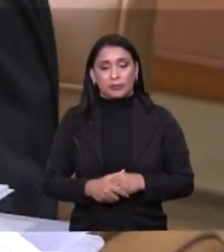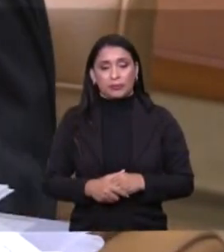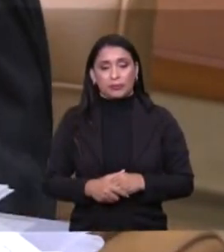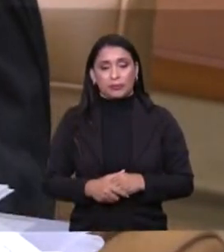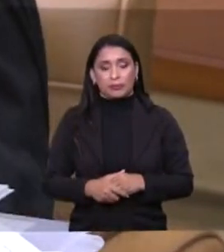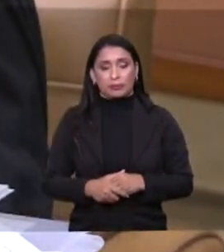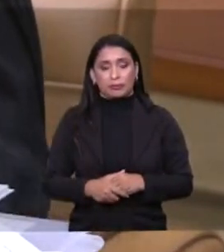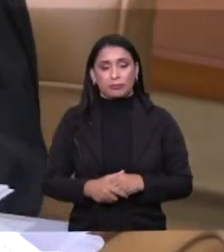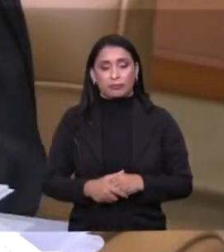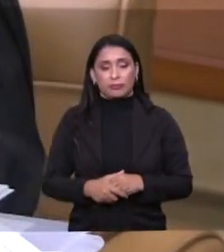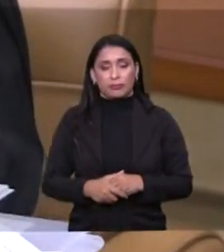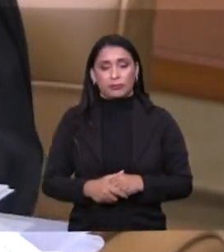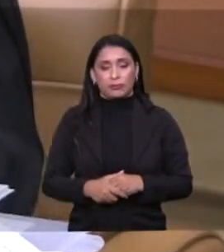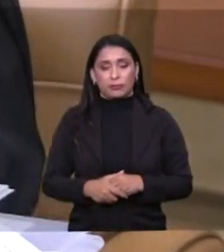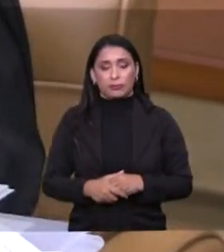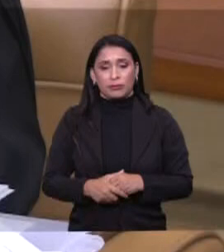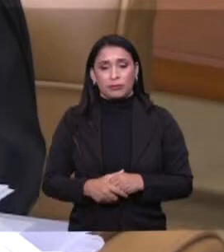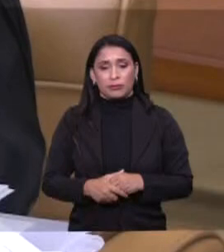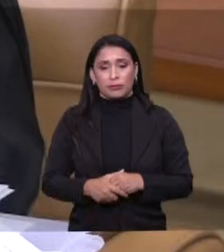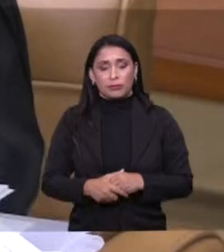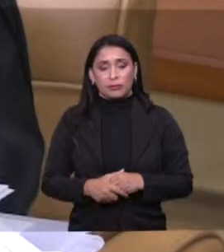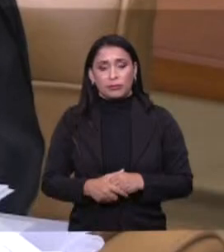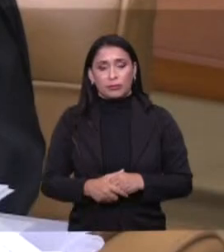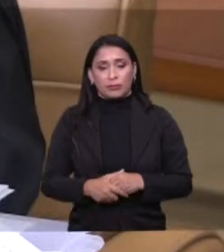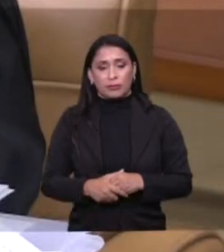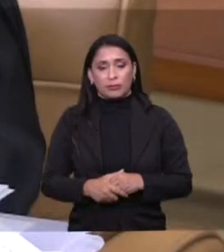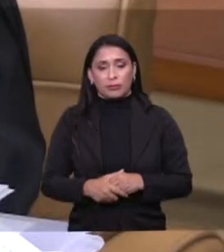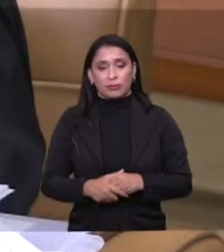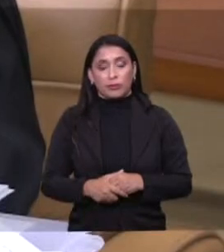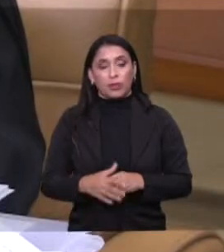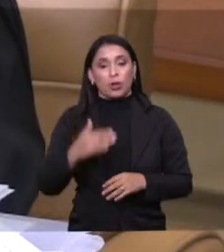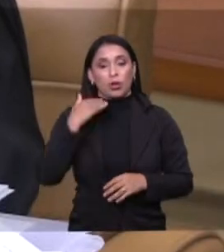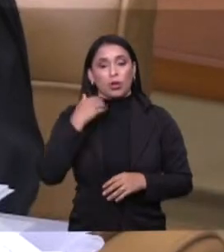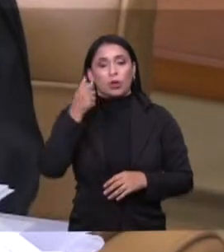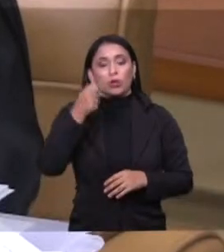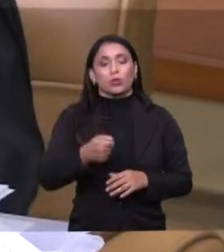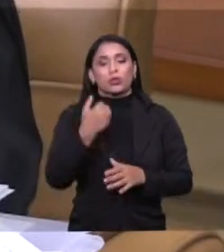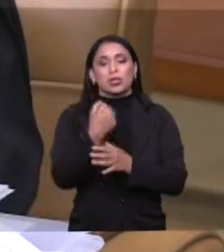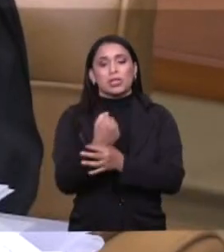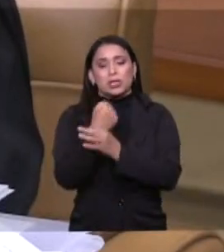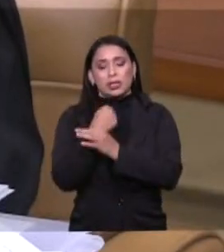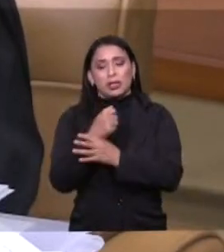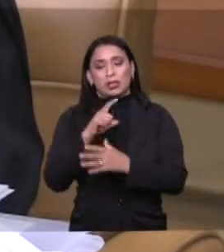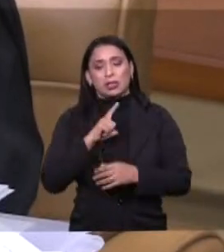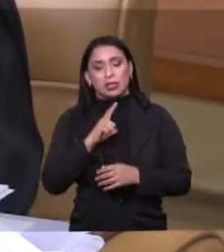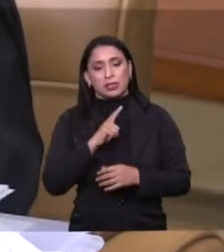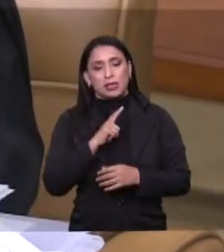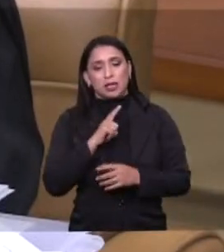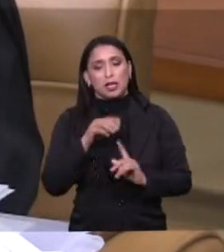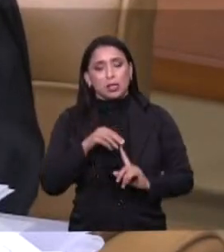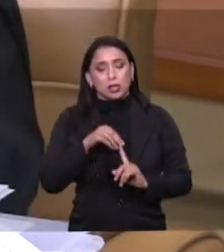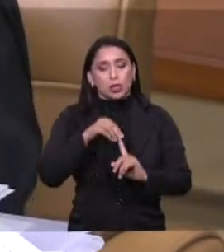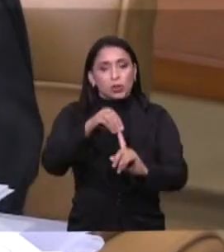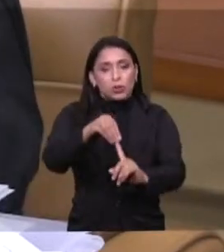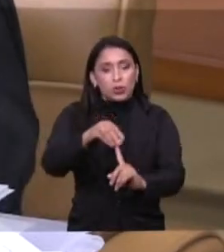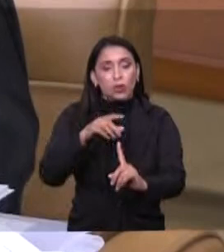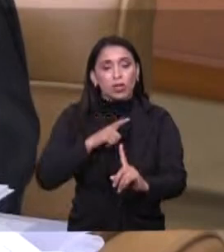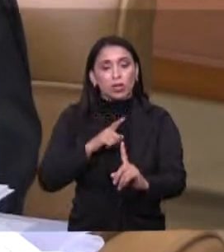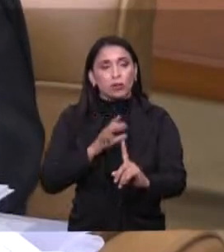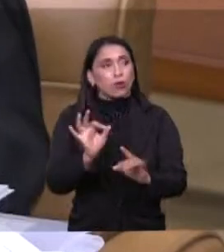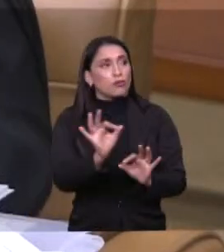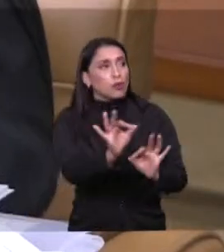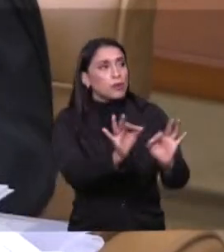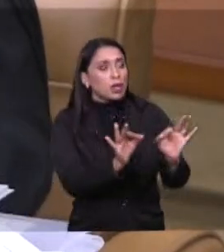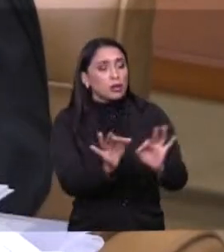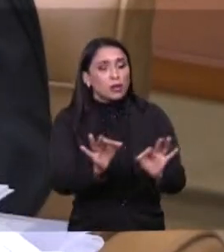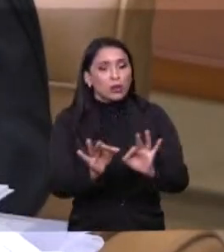Nós podemos deixar mais claro, dizendo que o juiz das garantias será designado conforme as normas de organização judiciária,